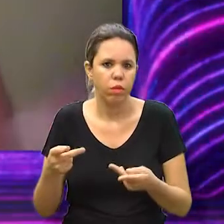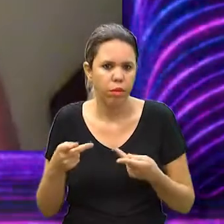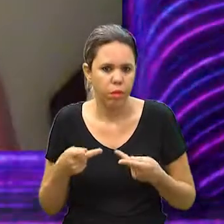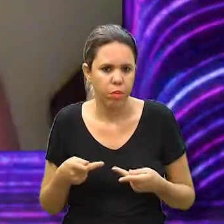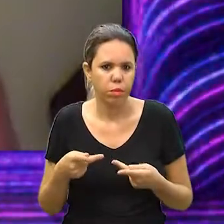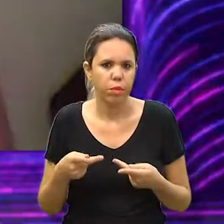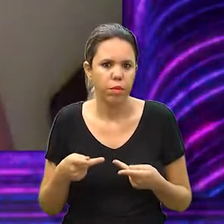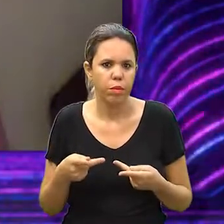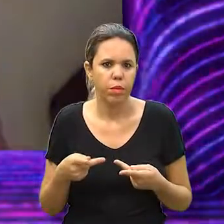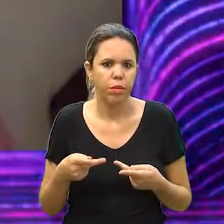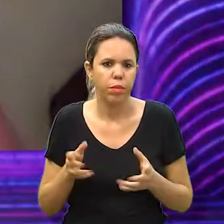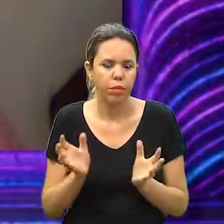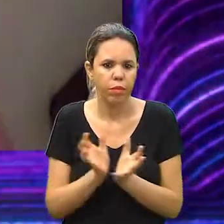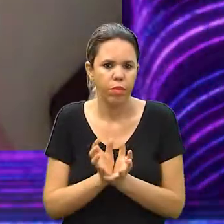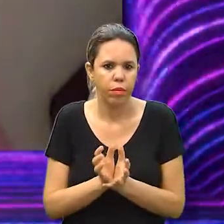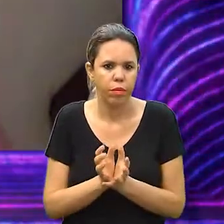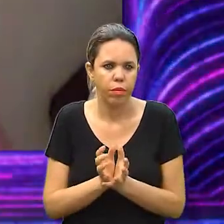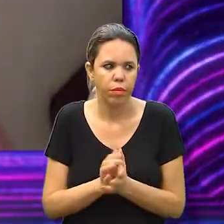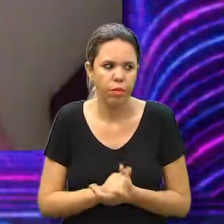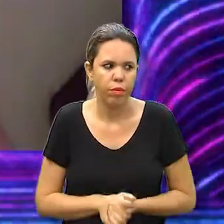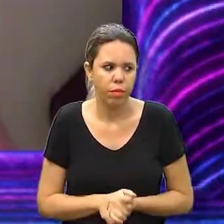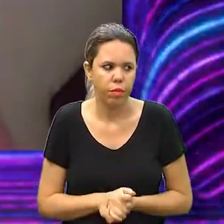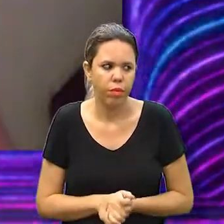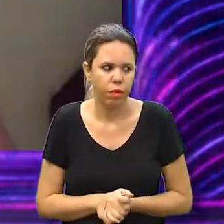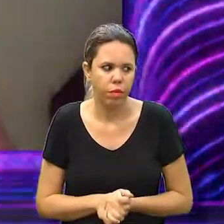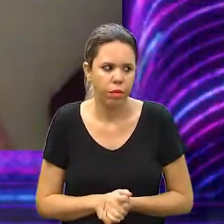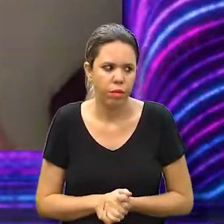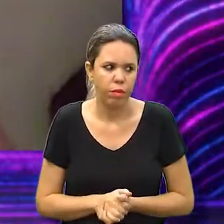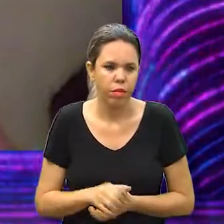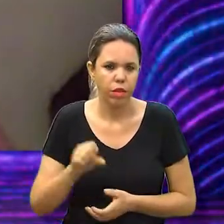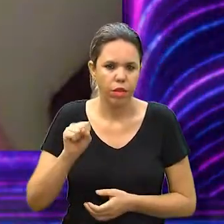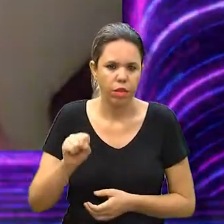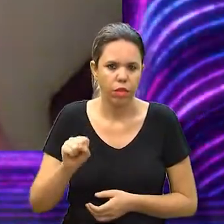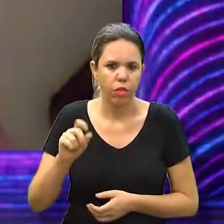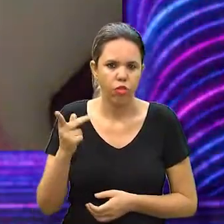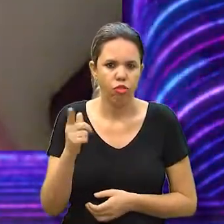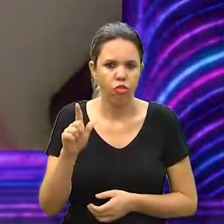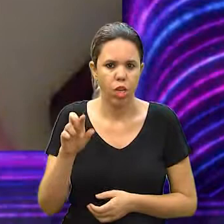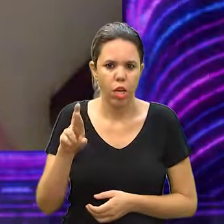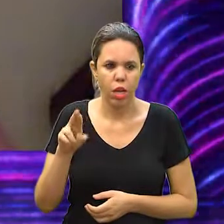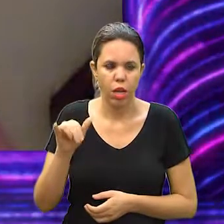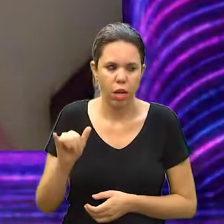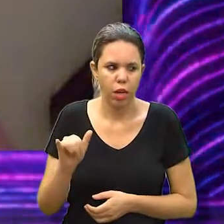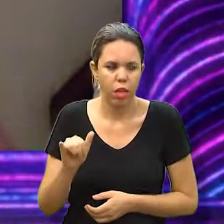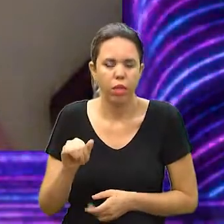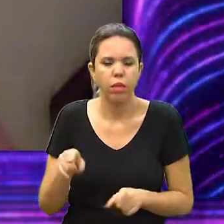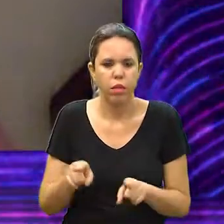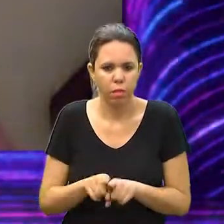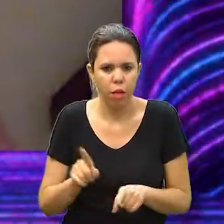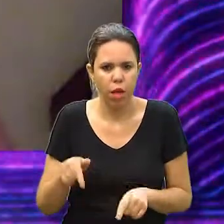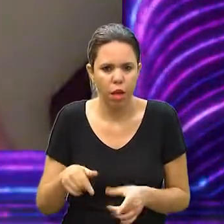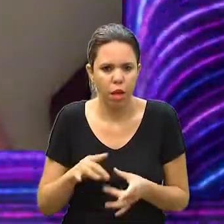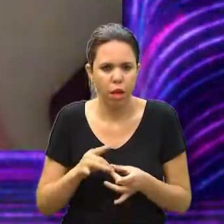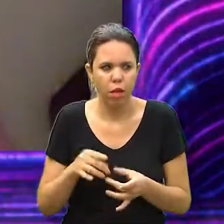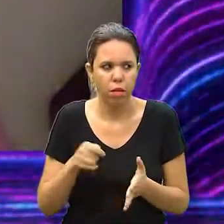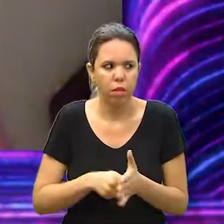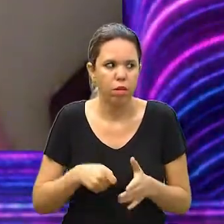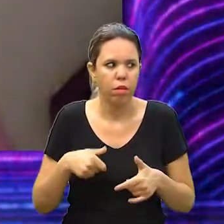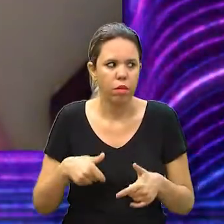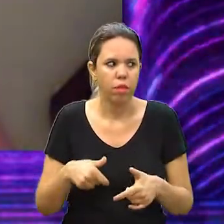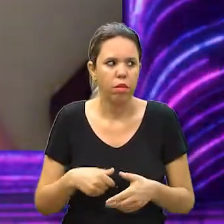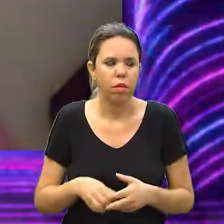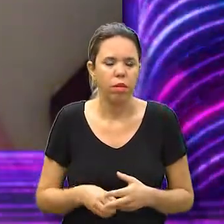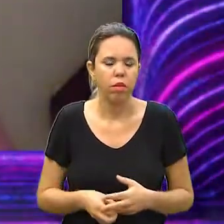Chamei para a minha companhia a Shirley Souza, que também é uma companheira de